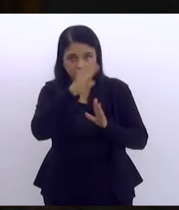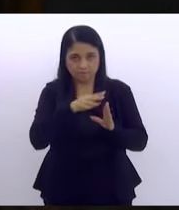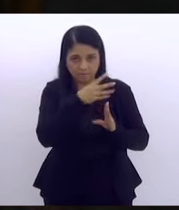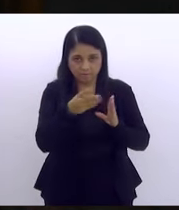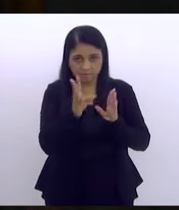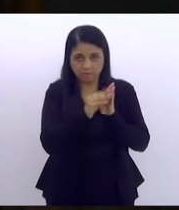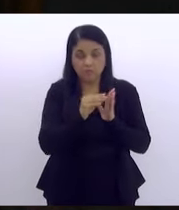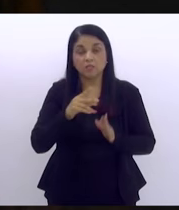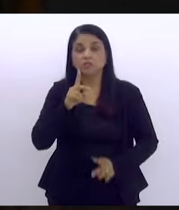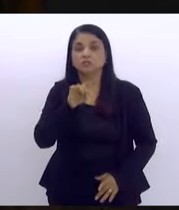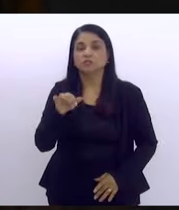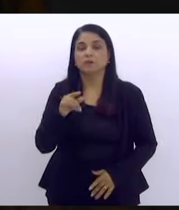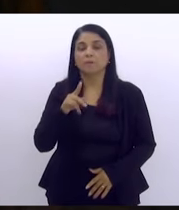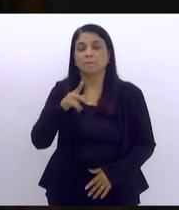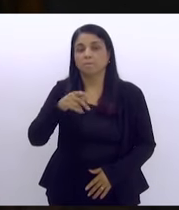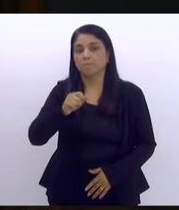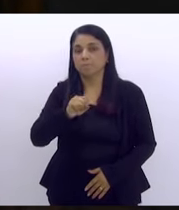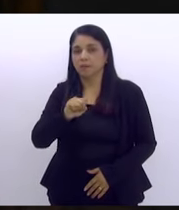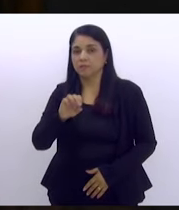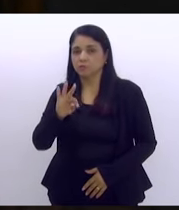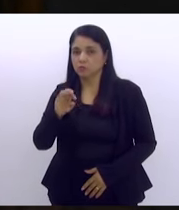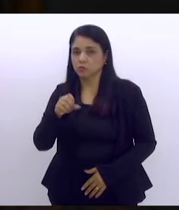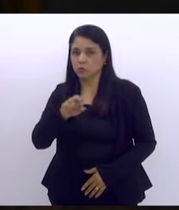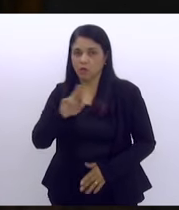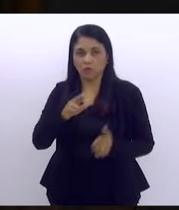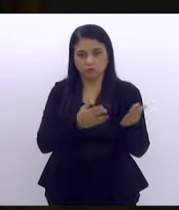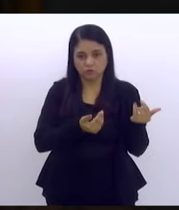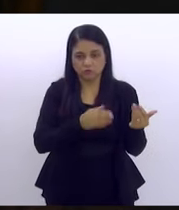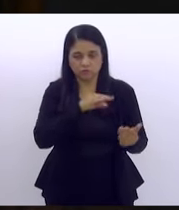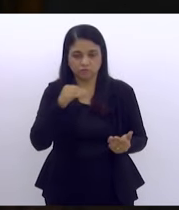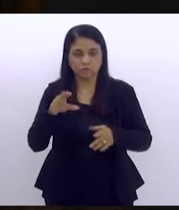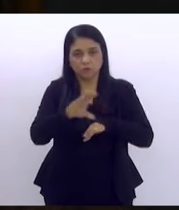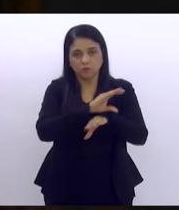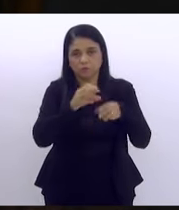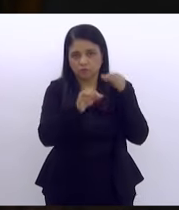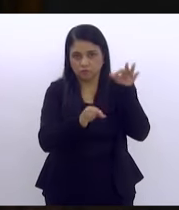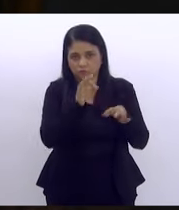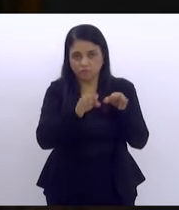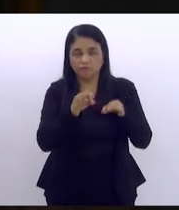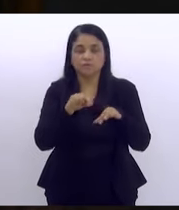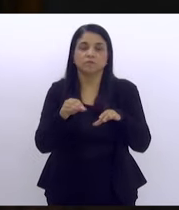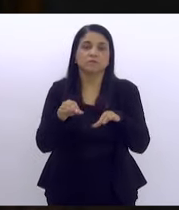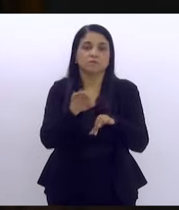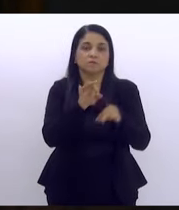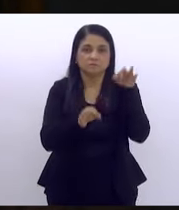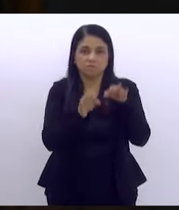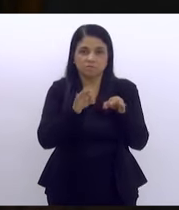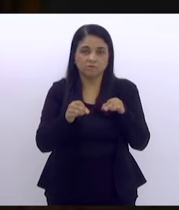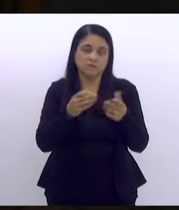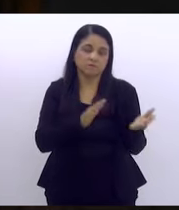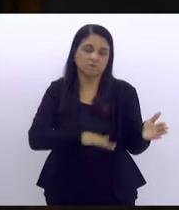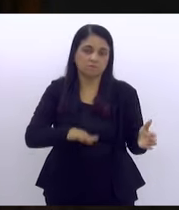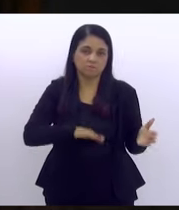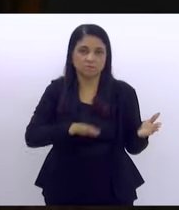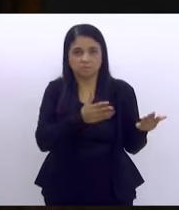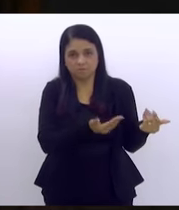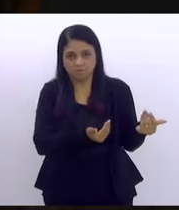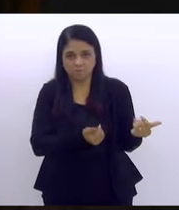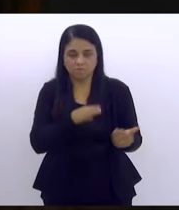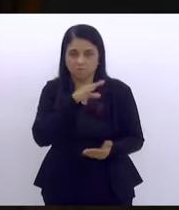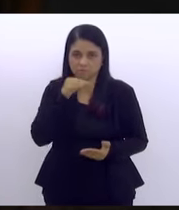da Pastoral da Juventude, pareceres das comissões de Constituição e Justiça, pela juridicidade e assuntos da criança, adolescente e do idoso,